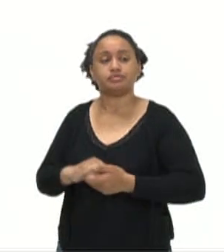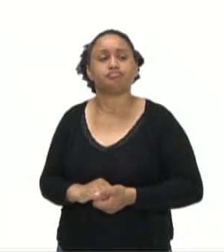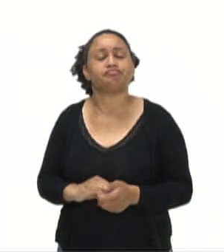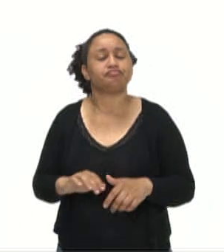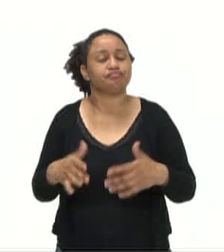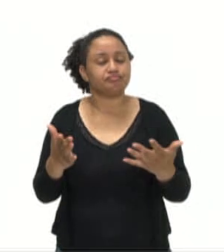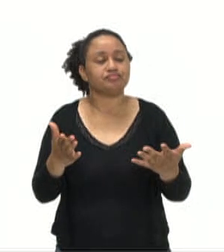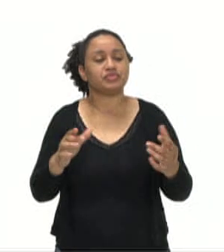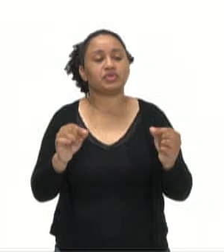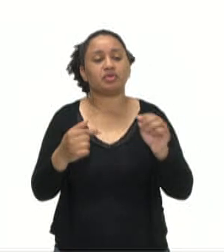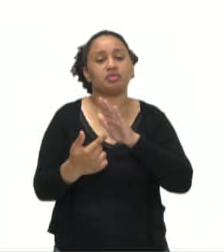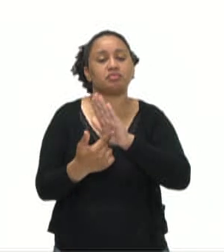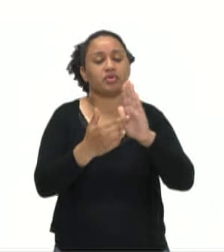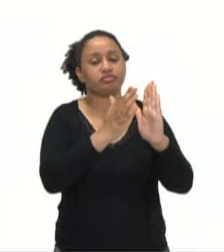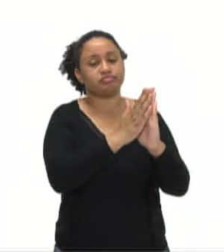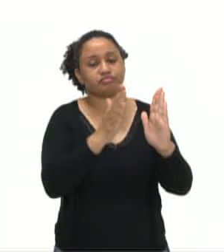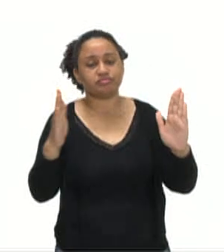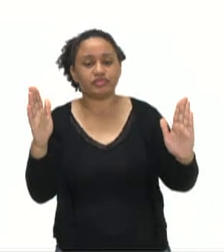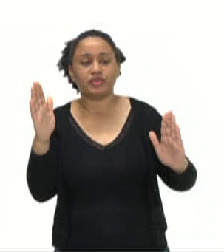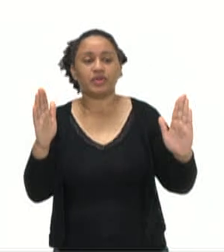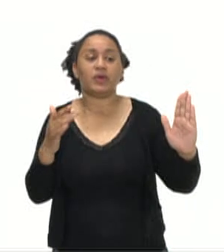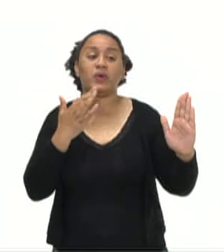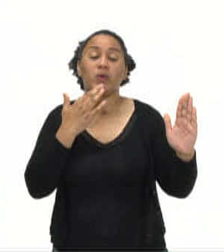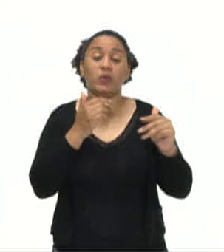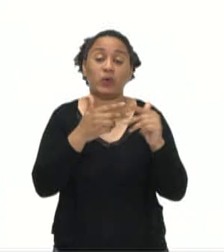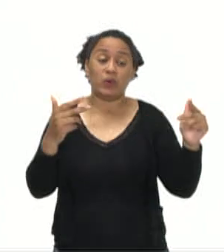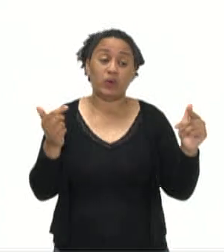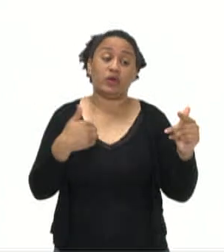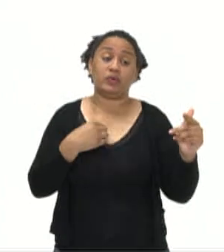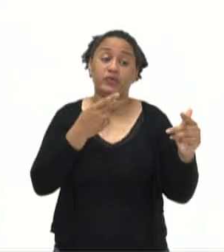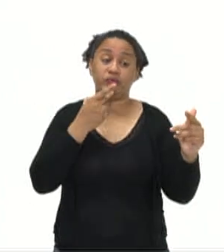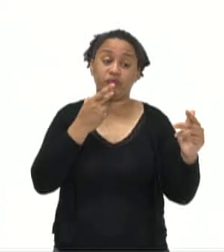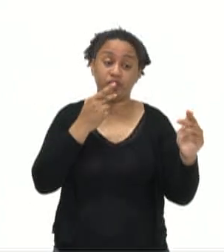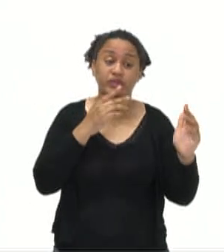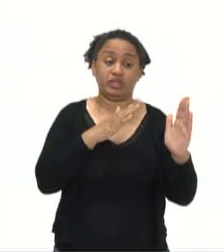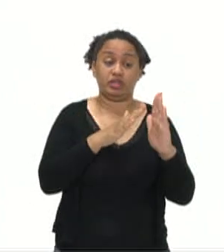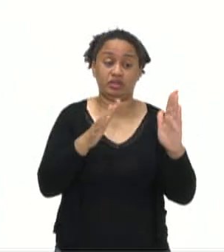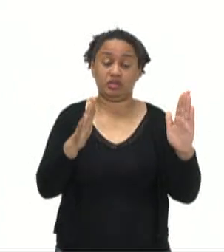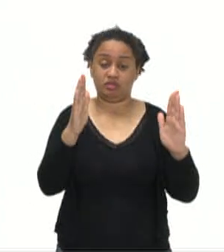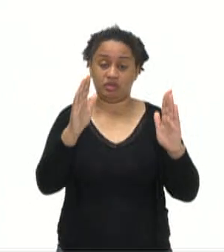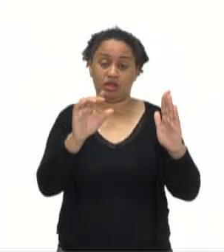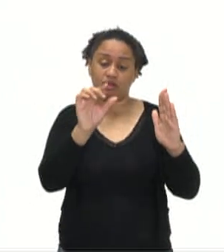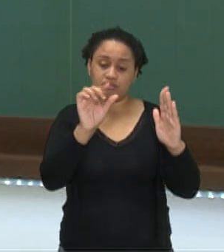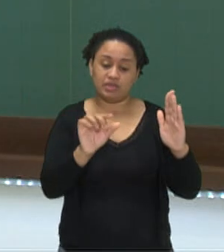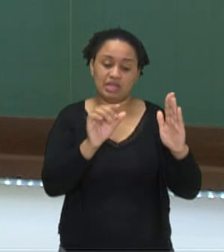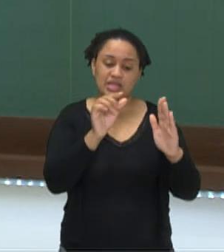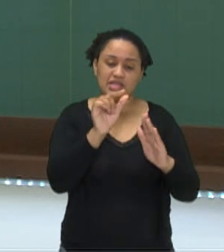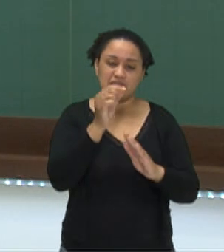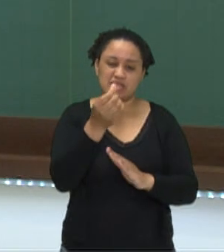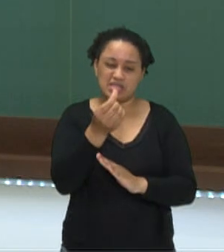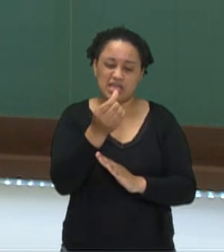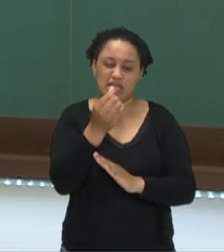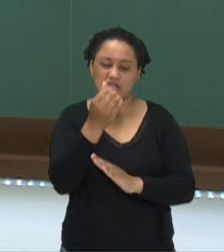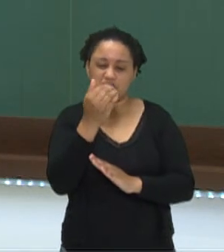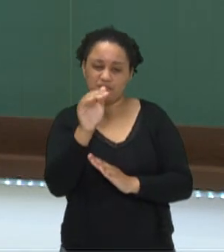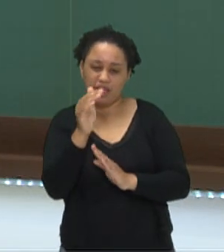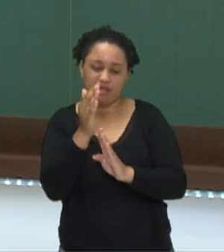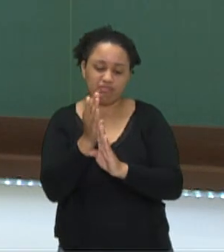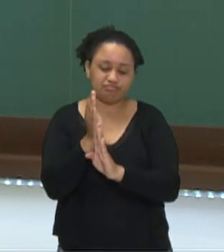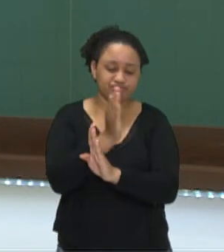aí, voltando então a falar dessa escala, né? Olha só, como eu disse, abaixo aqui de 6,